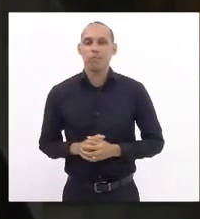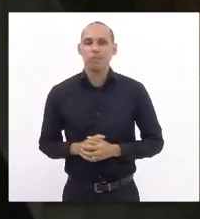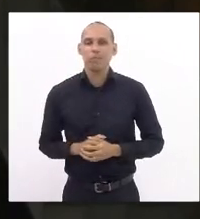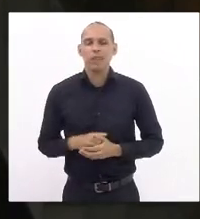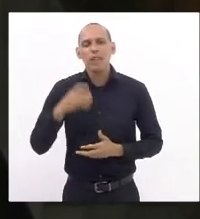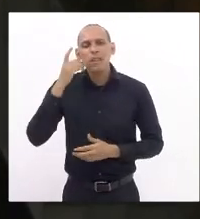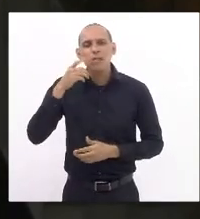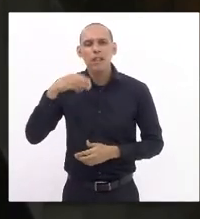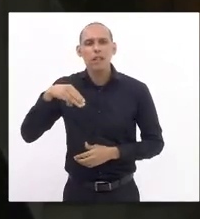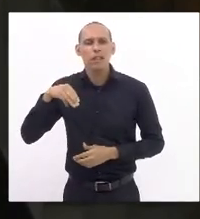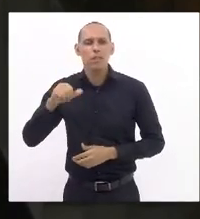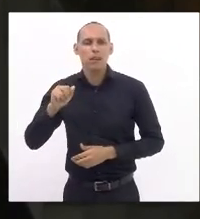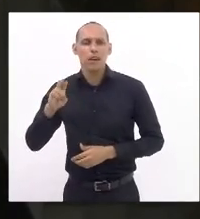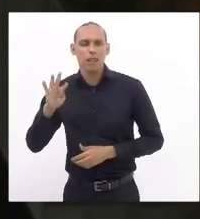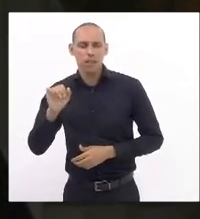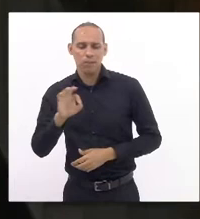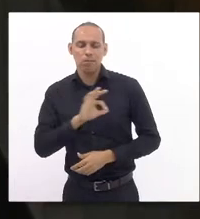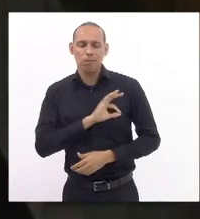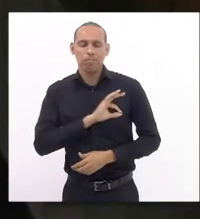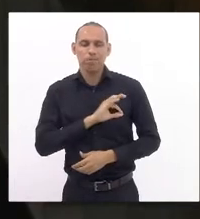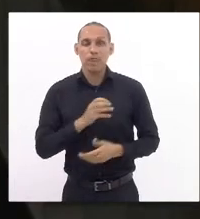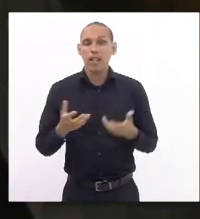Deputada Marta Rocha, eu quero aqui